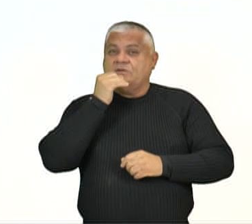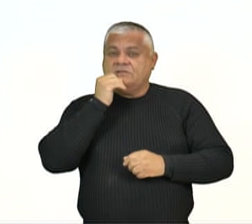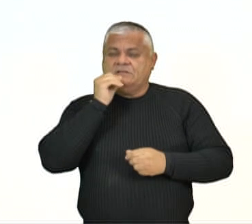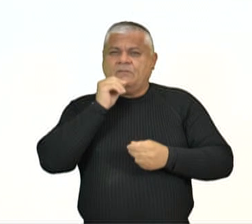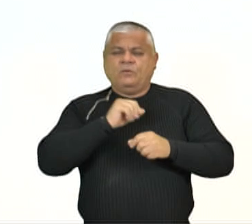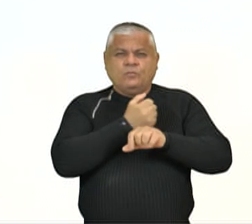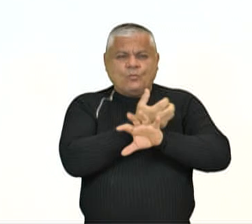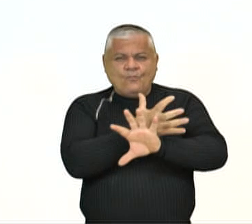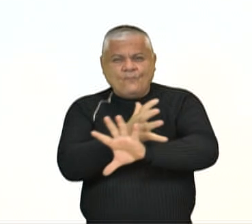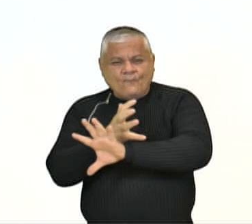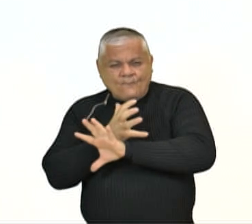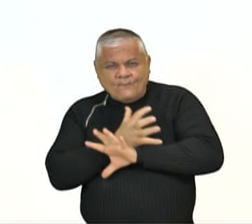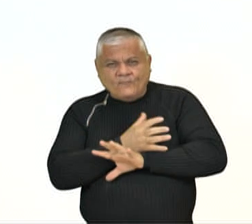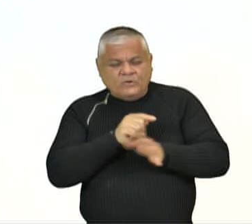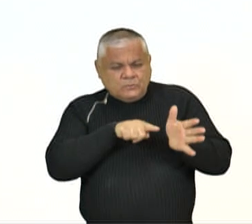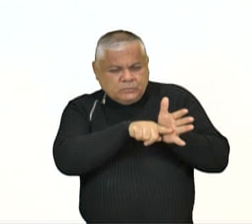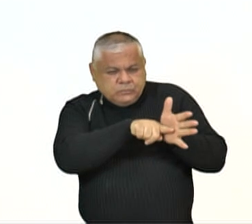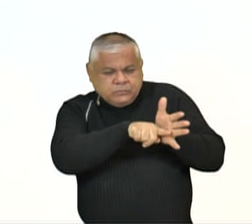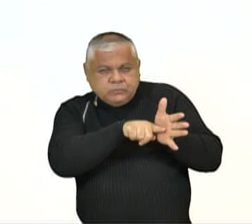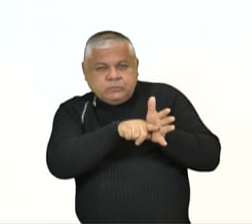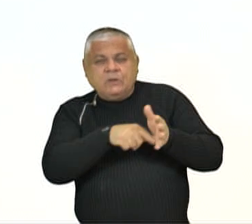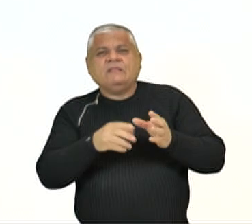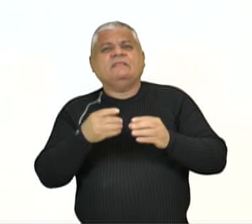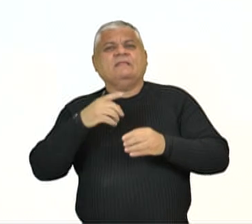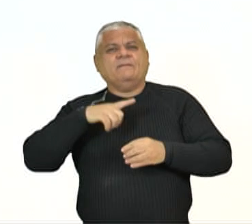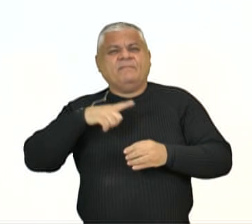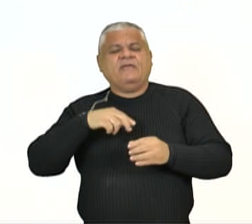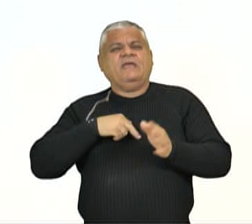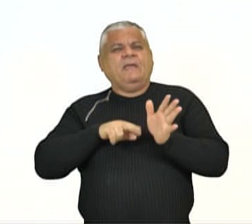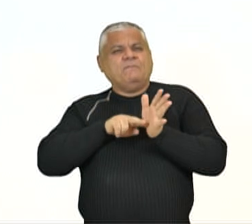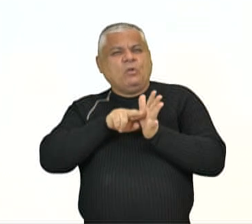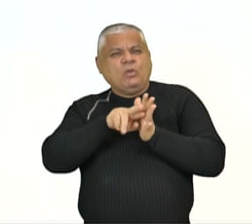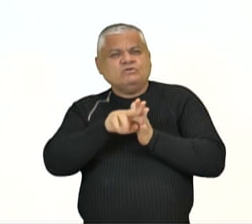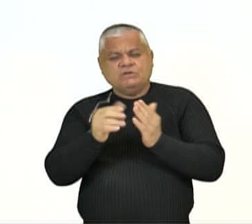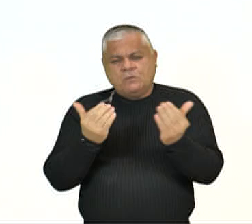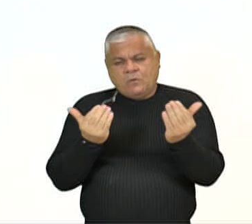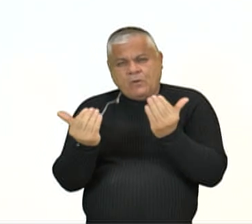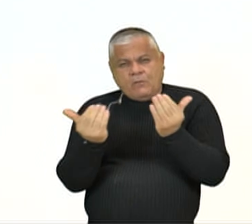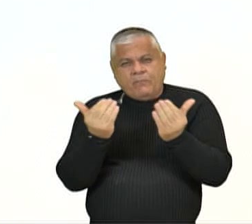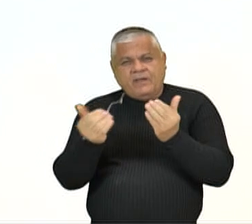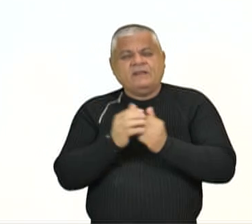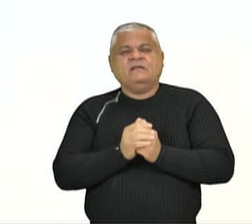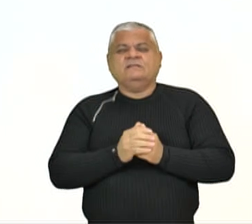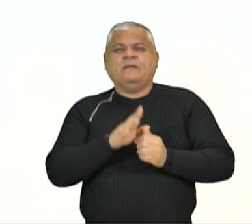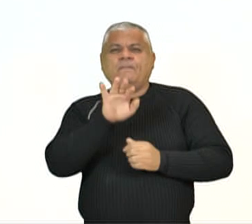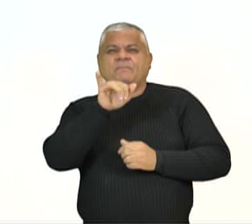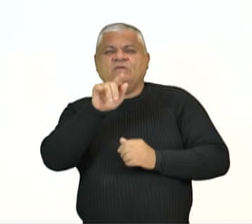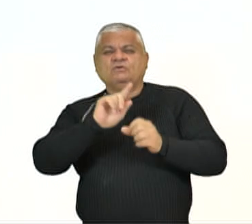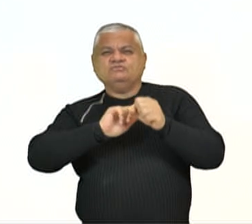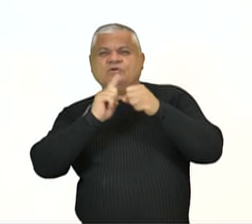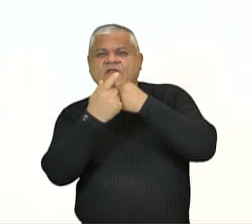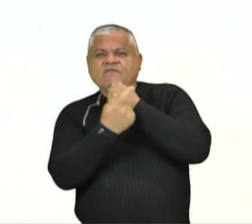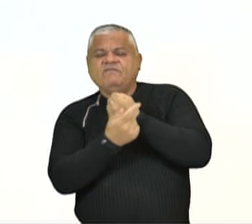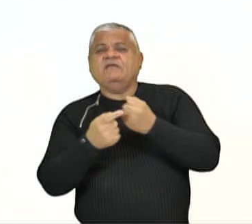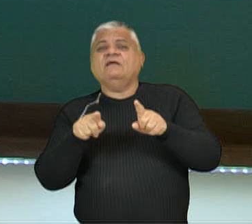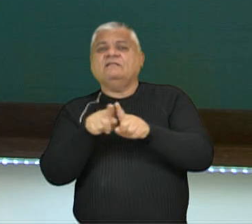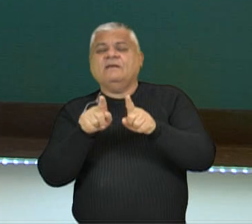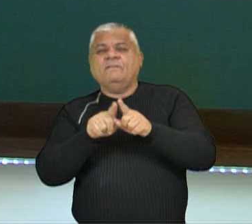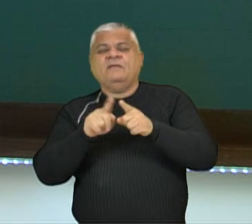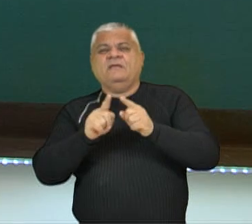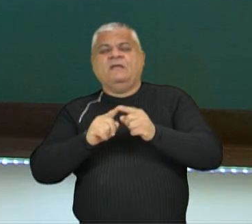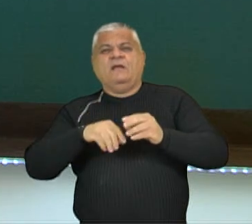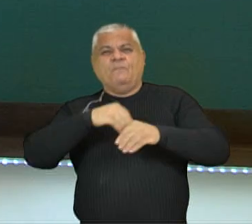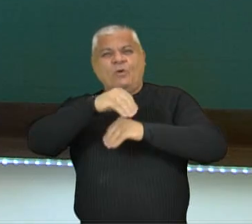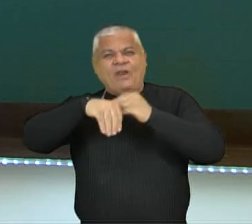fósseis, órgãos vestigiais, embriologia comparada, biogeografia e análises